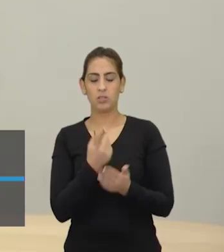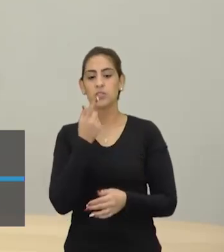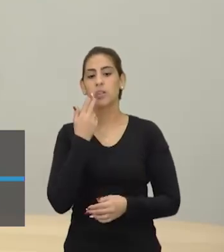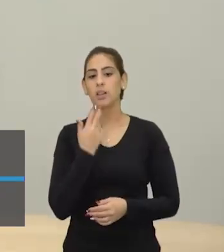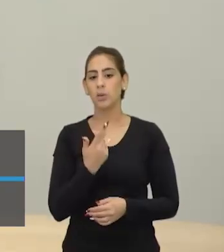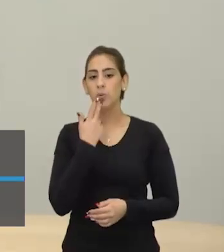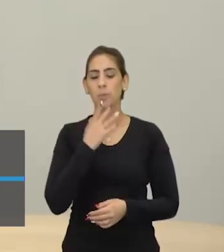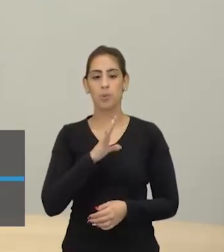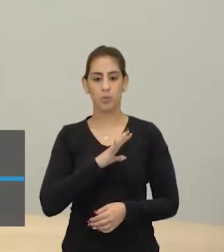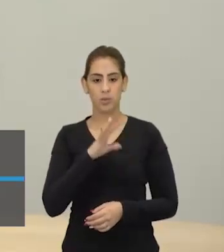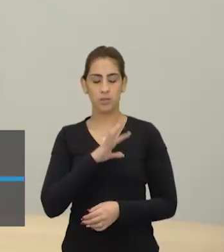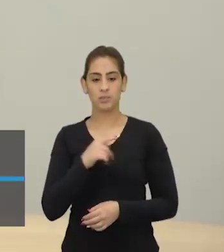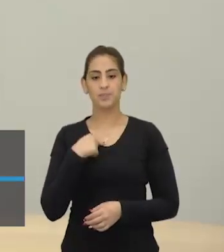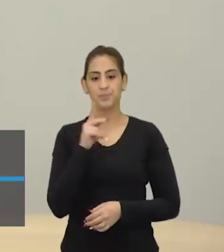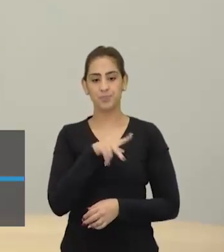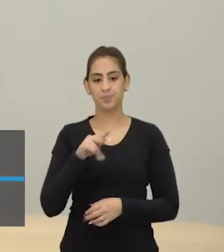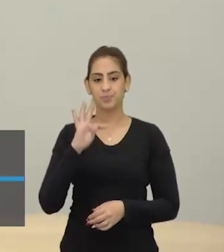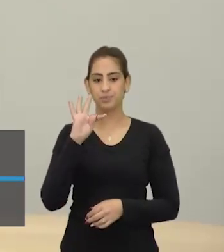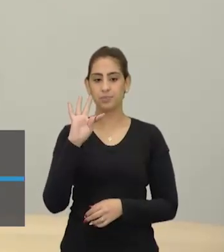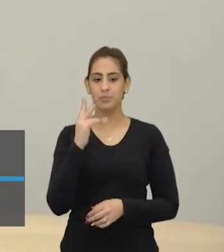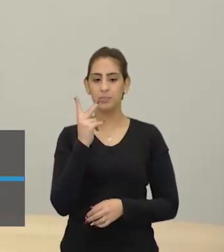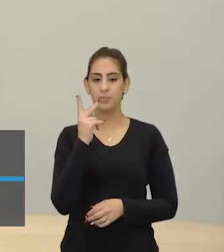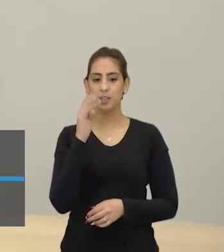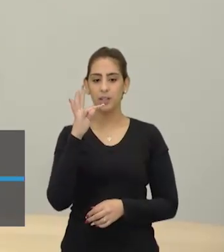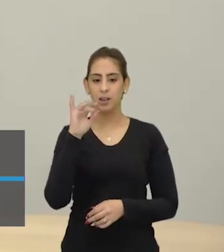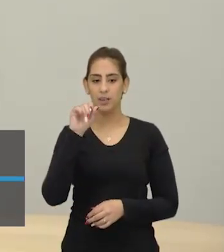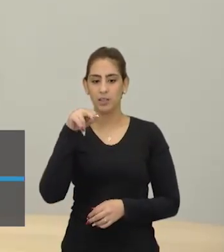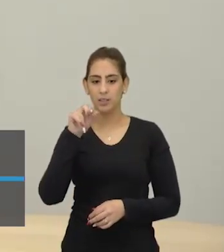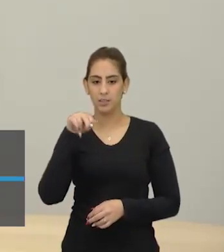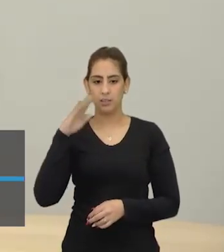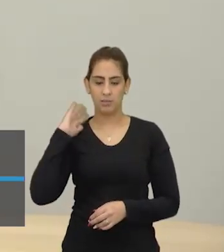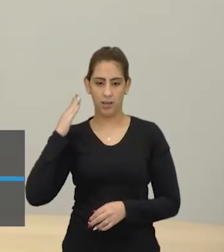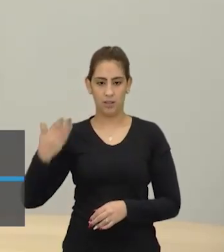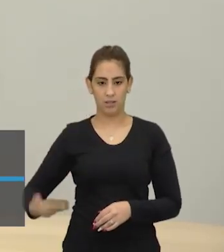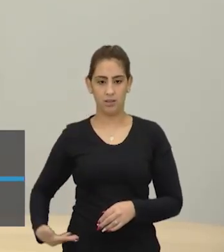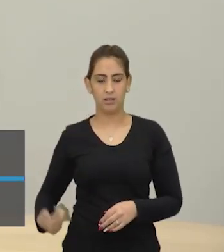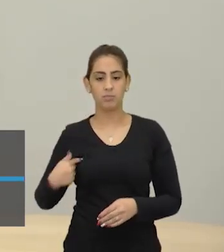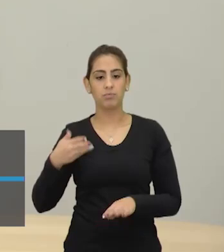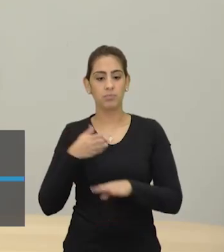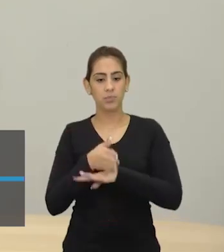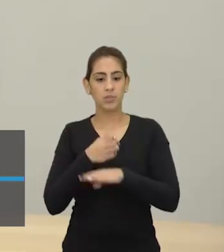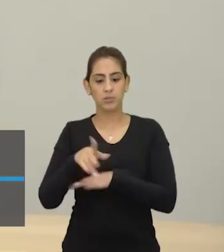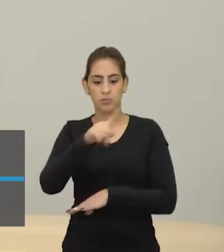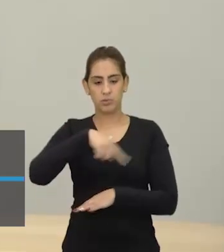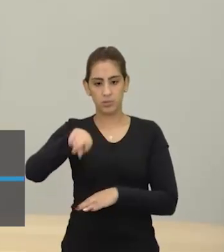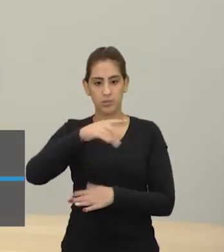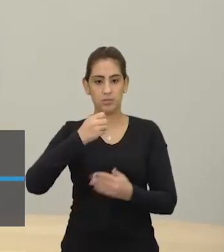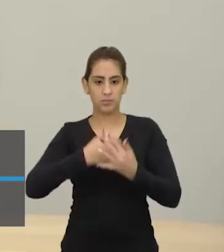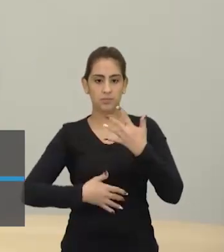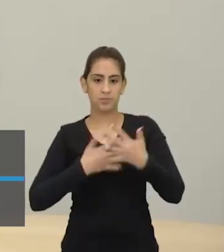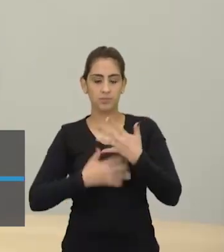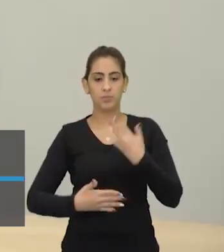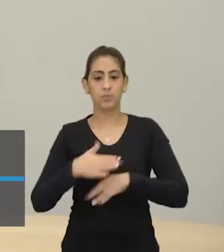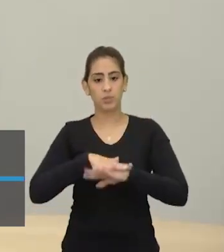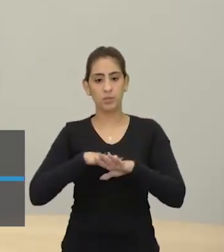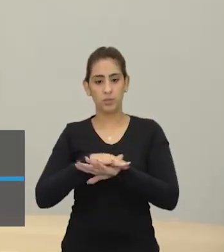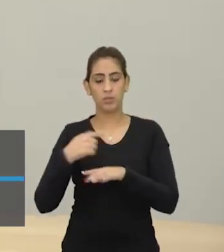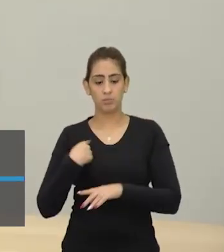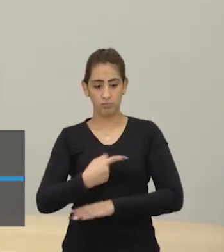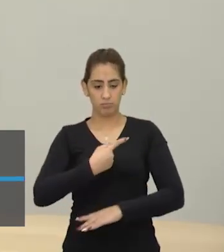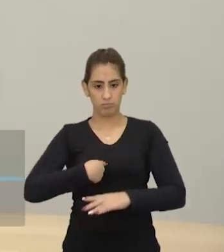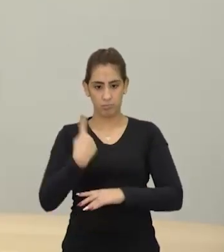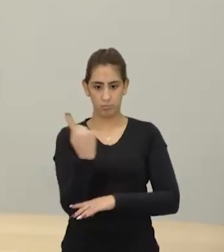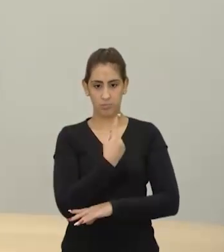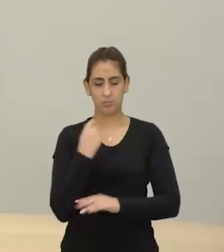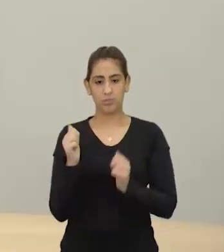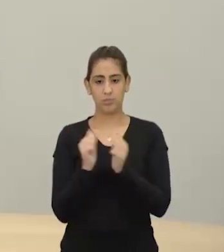portuguesa. Eu sou a professora Tayana, estarei acompanhando a participação de vocês aqui no chat. Converse com a gente também lá no nosso